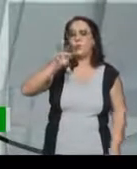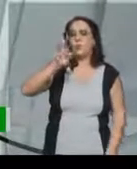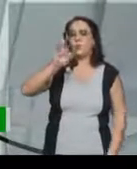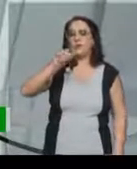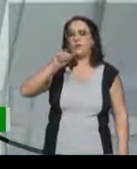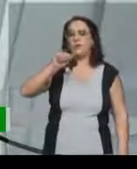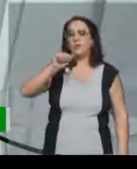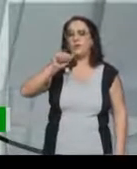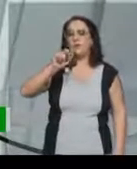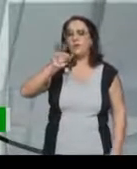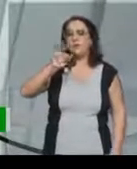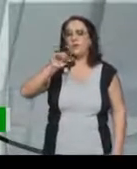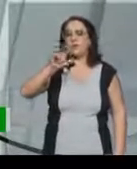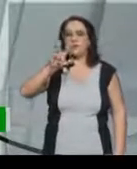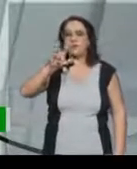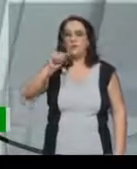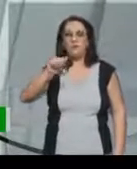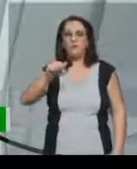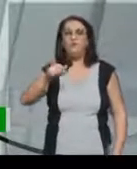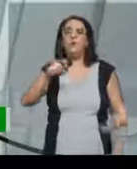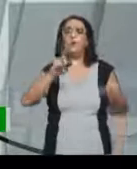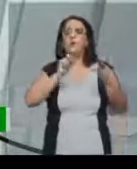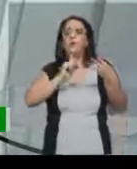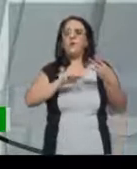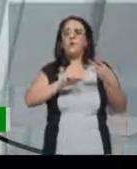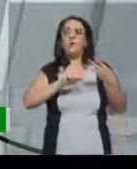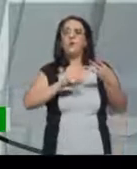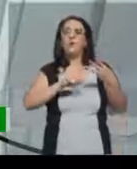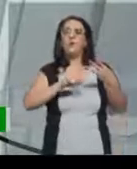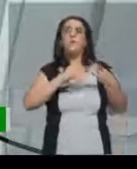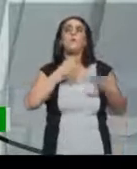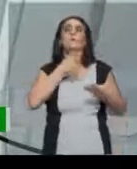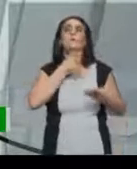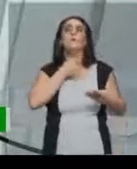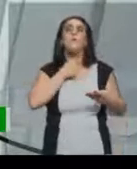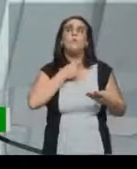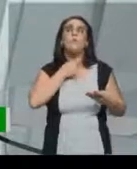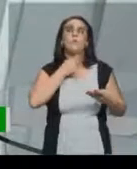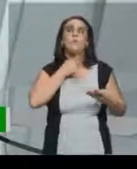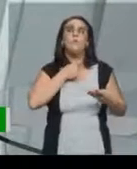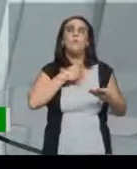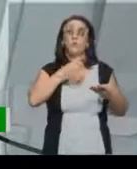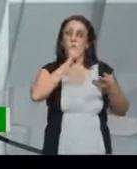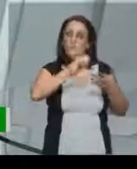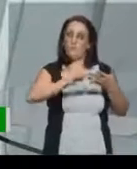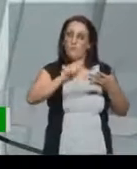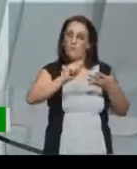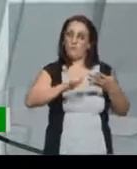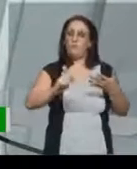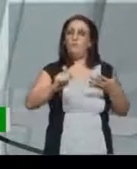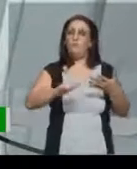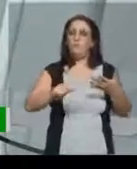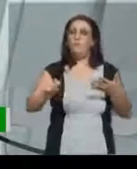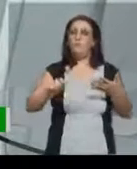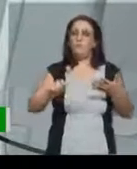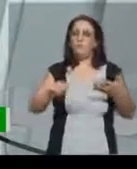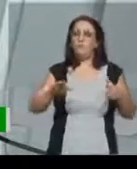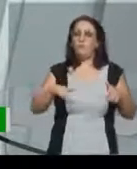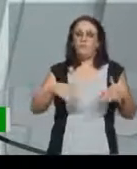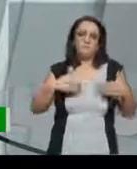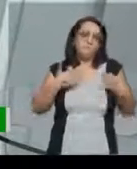sonoros. Então, o poema tem uma preocupação estética.